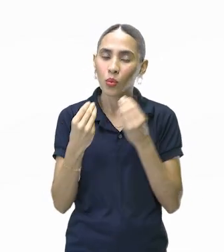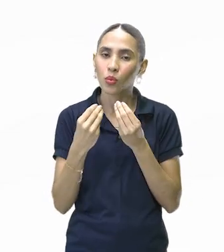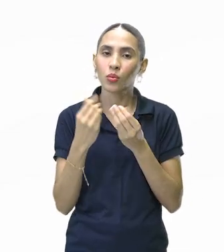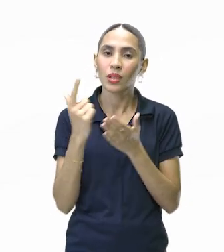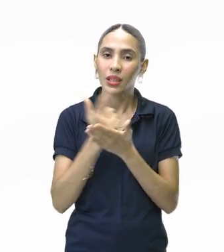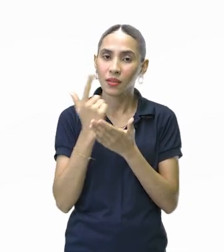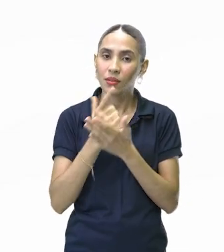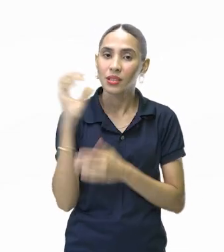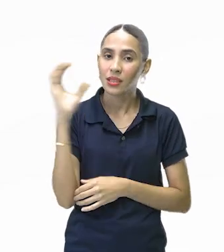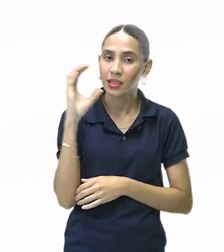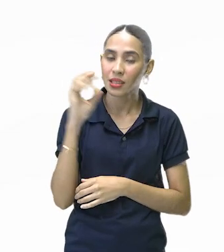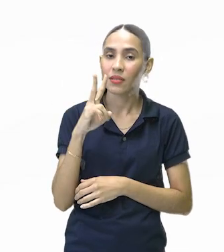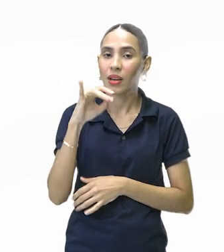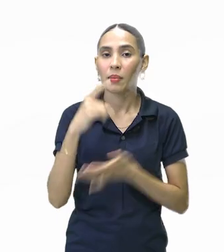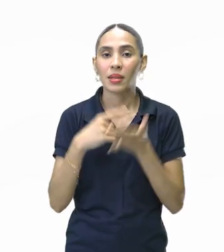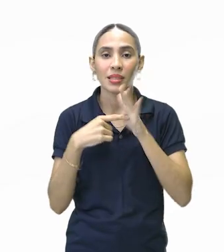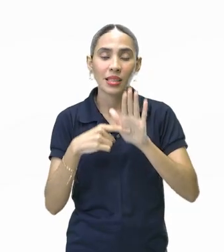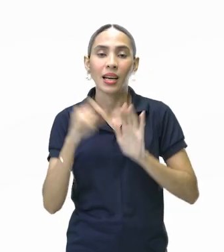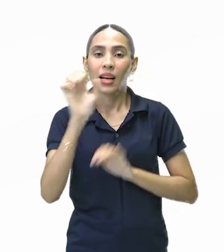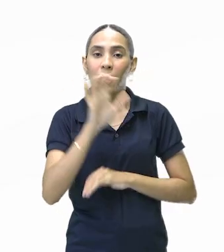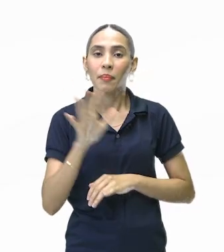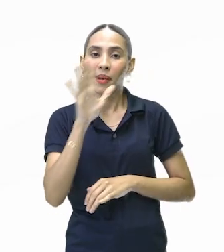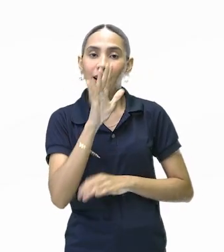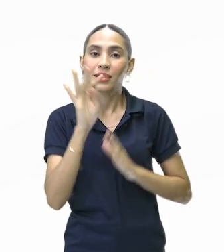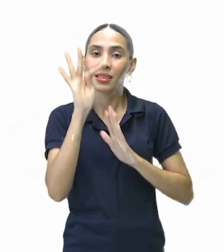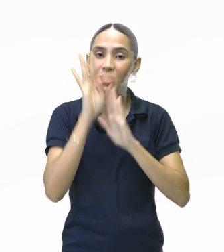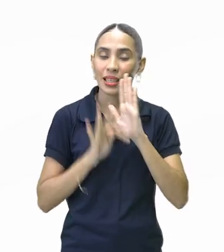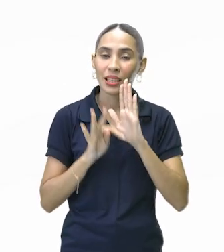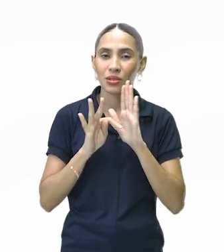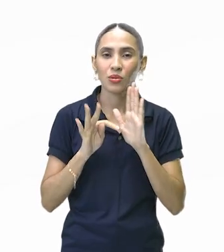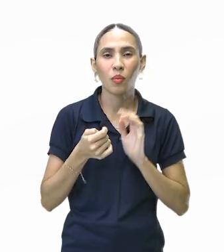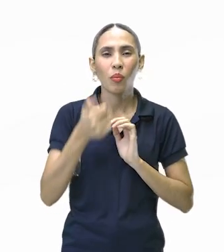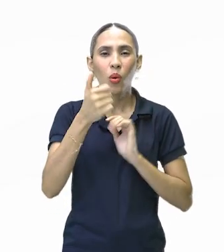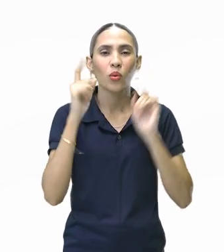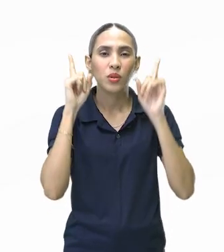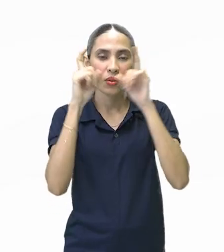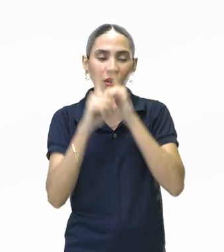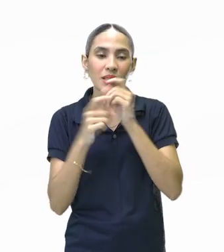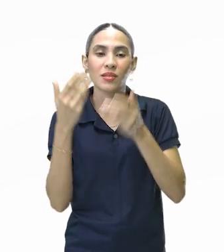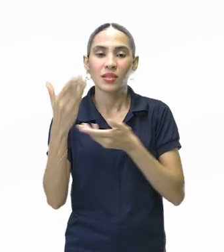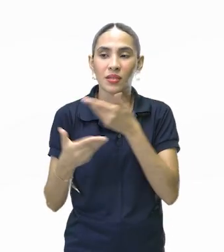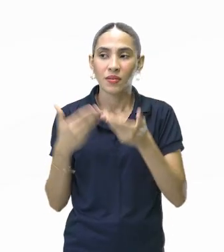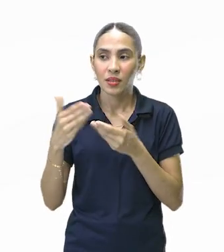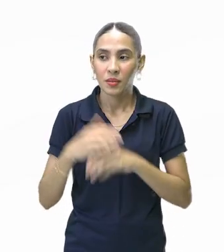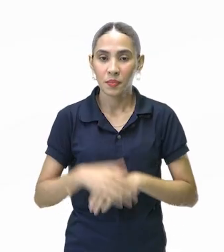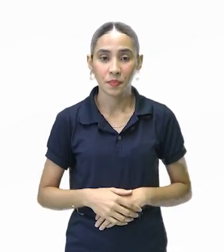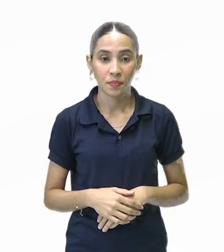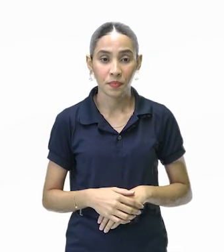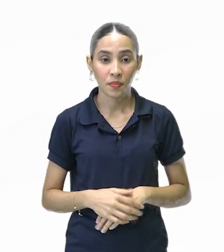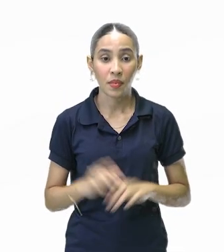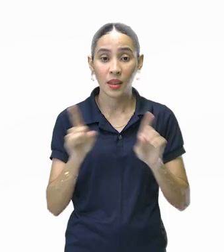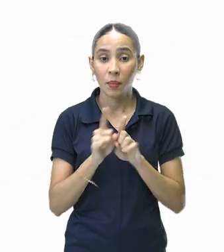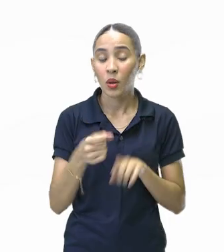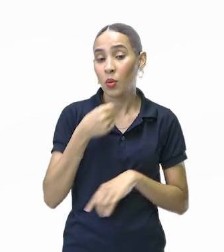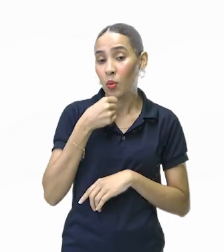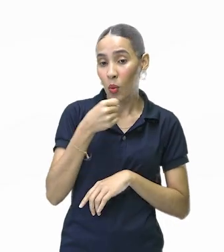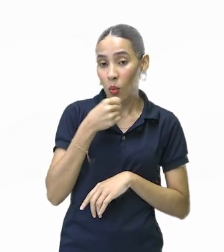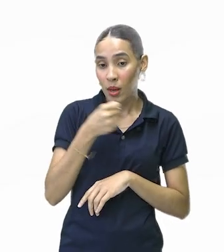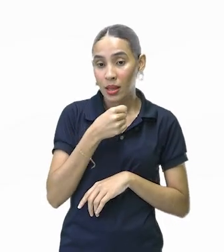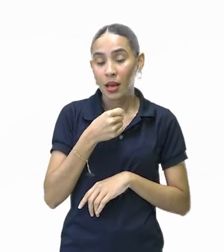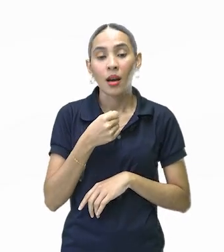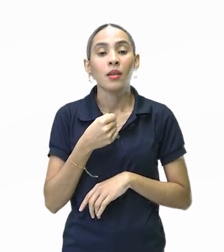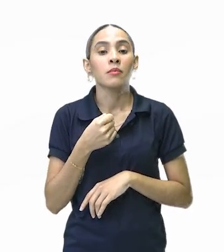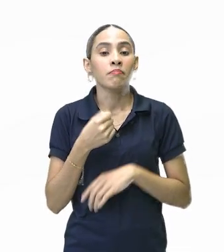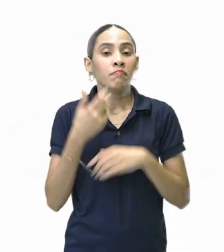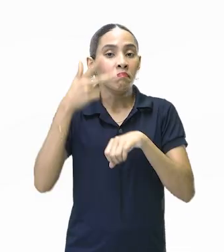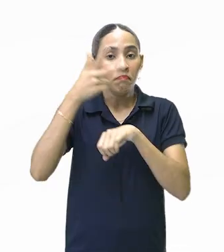trazem ilustrações, textos menos complexos, né, que são ali acessíveis para as pessoas. Documentários e